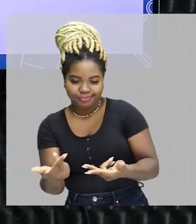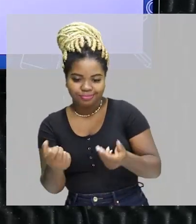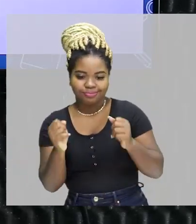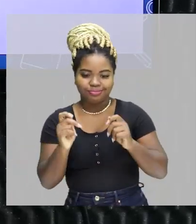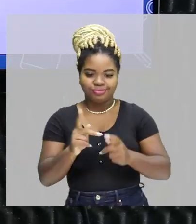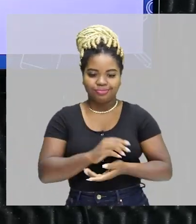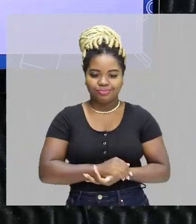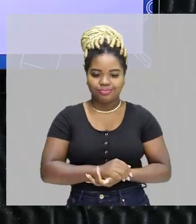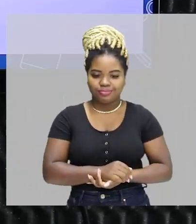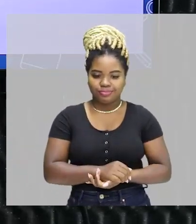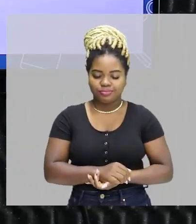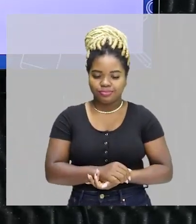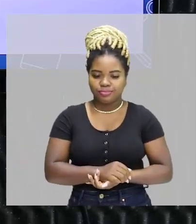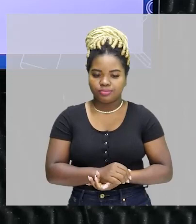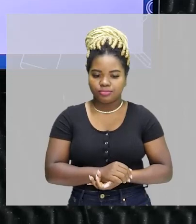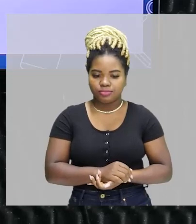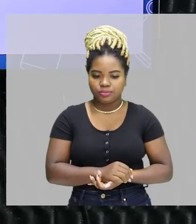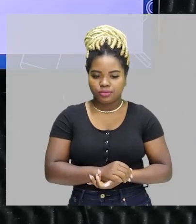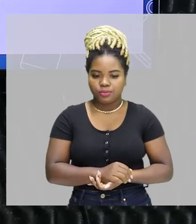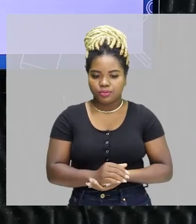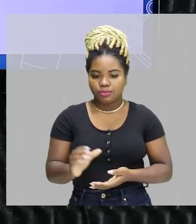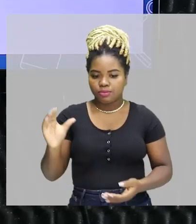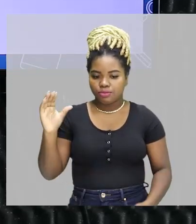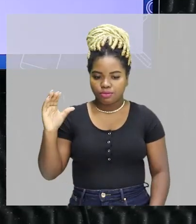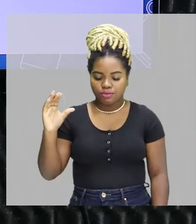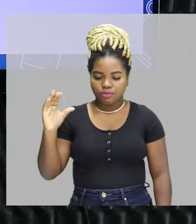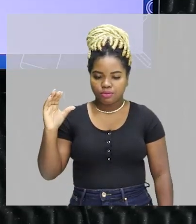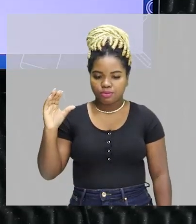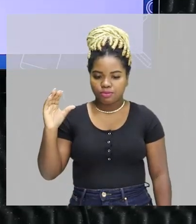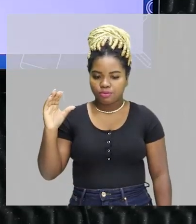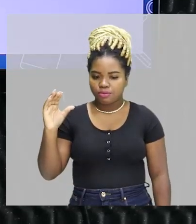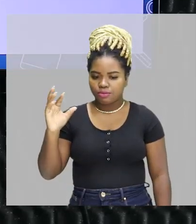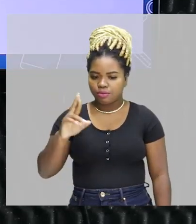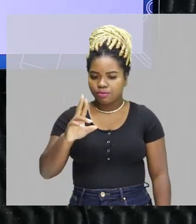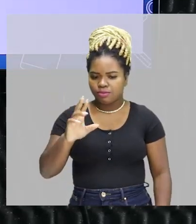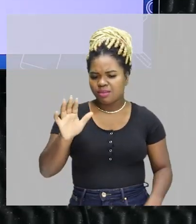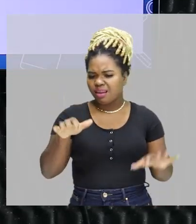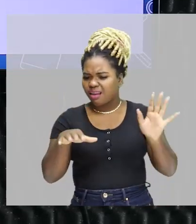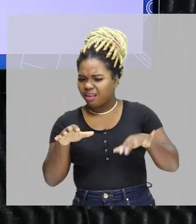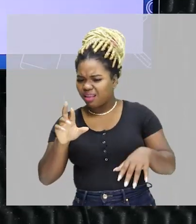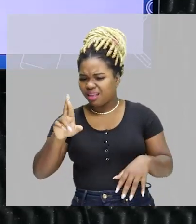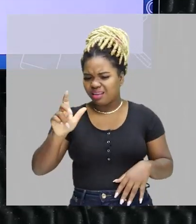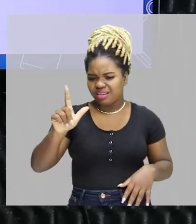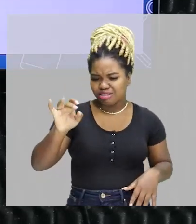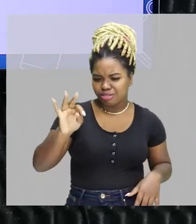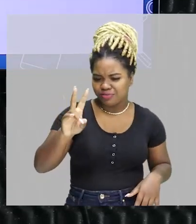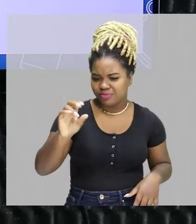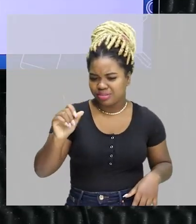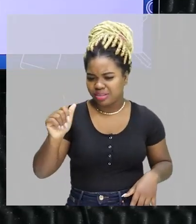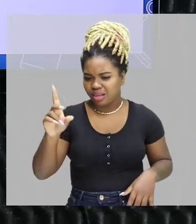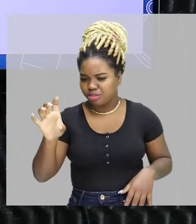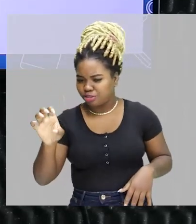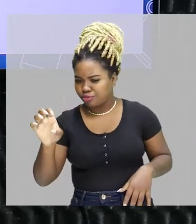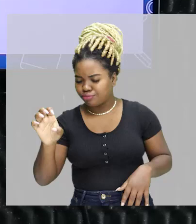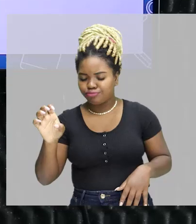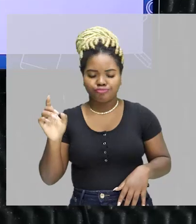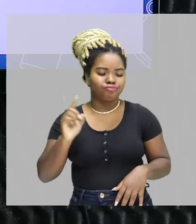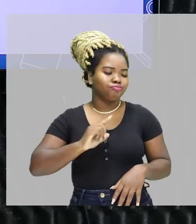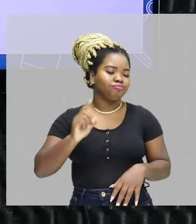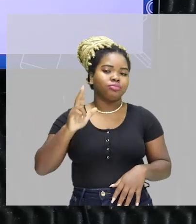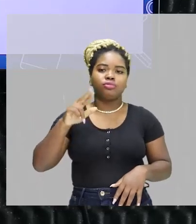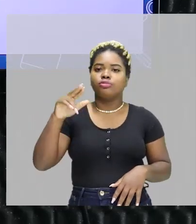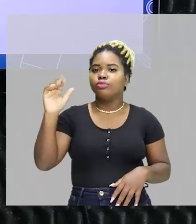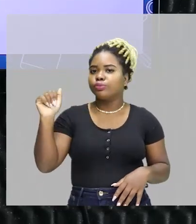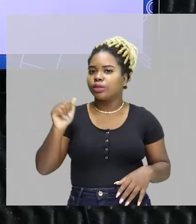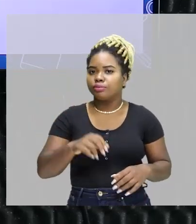homogeneidade. Tá? Relatividade, não, o conhecimento científico ele tende a ser relativo só aqui no mundo moderno, contemporâneo,